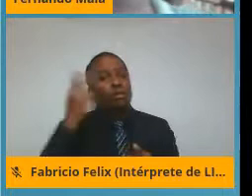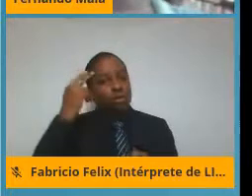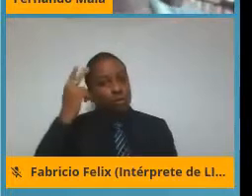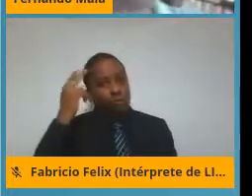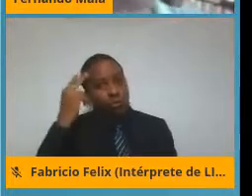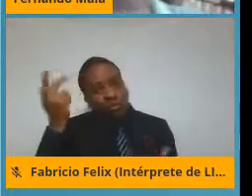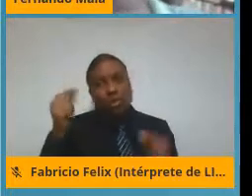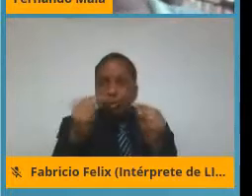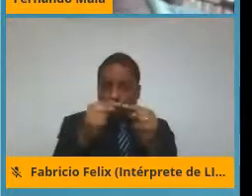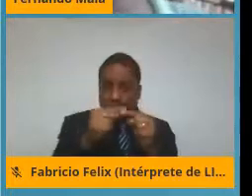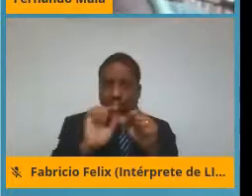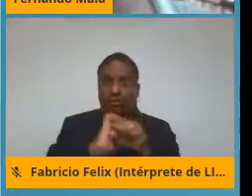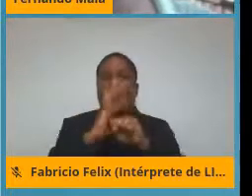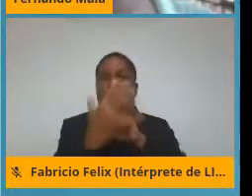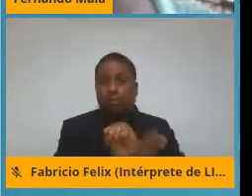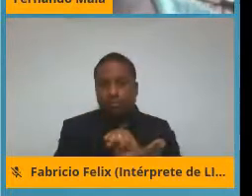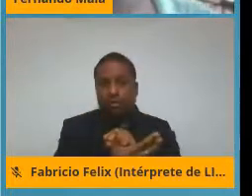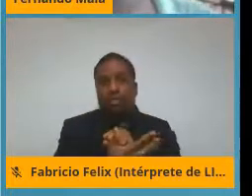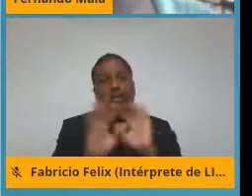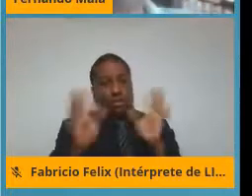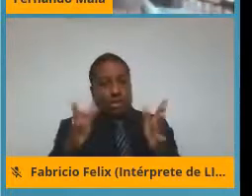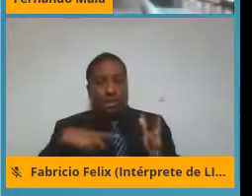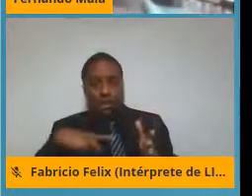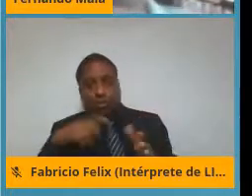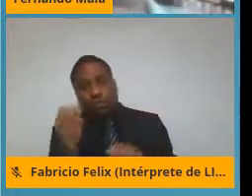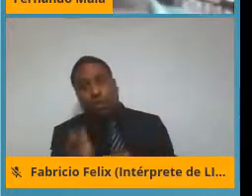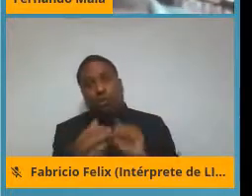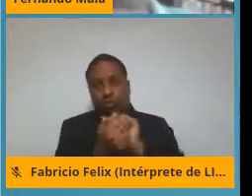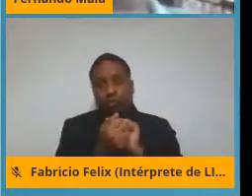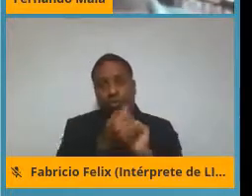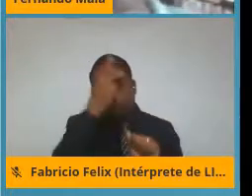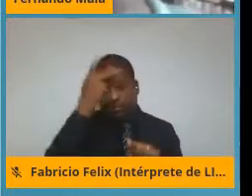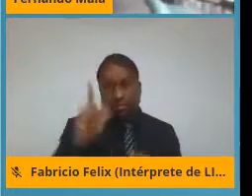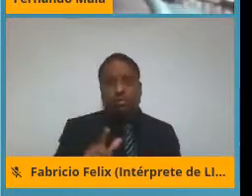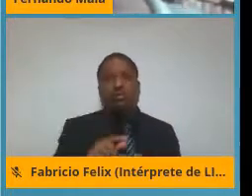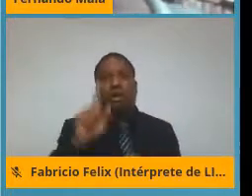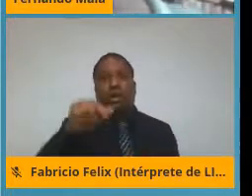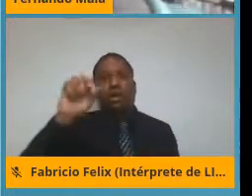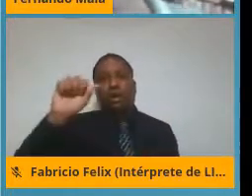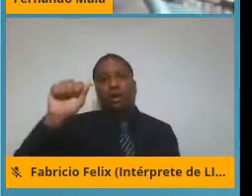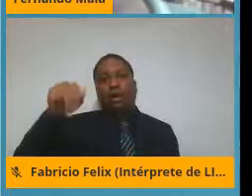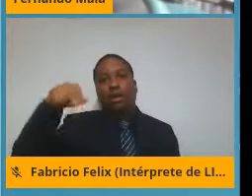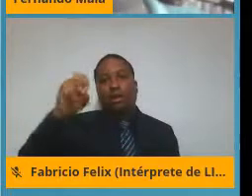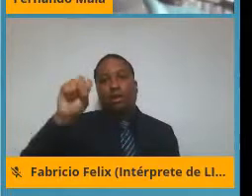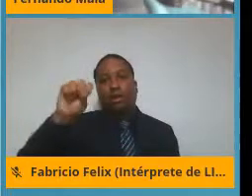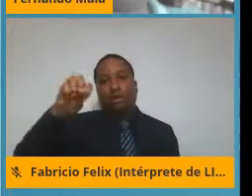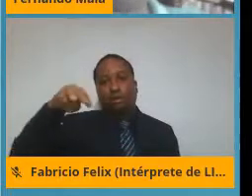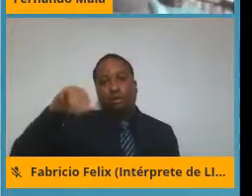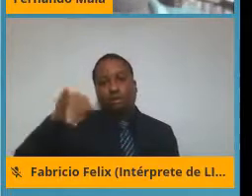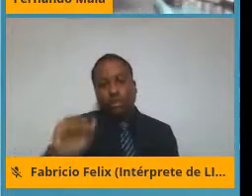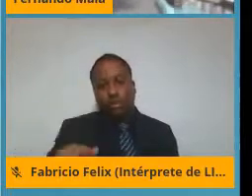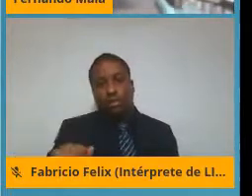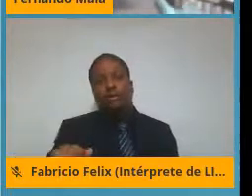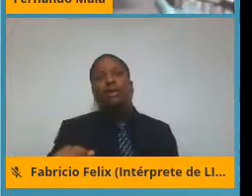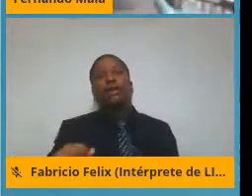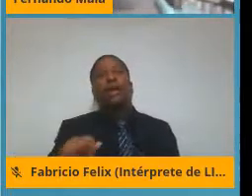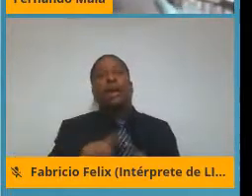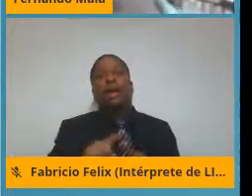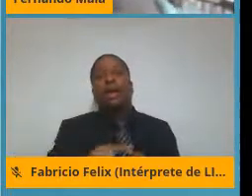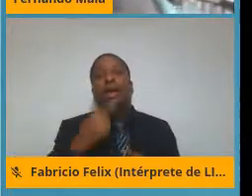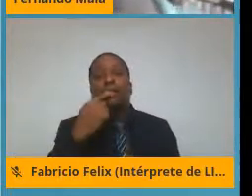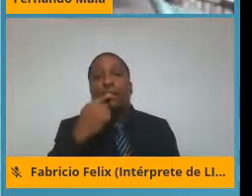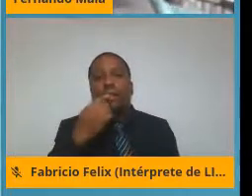Covid ou já conviveu com alguém sabe disso. É a chamada anosmia e ageusia. É a perda do olfato e do